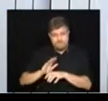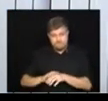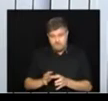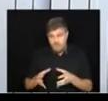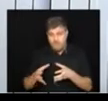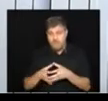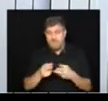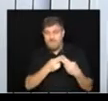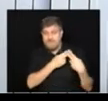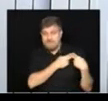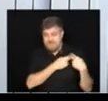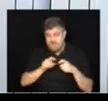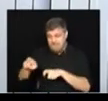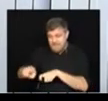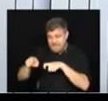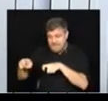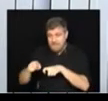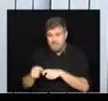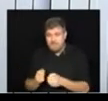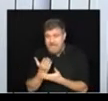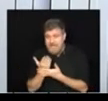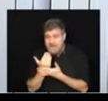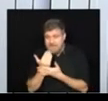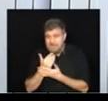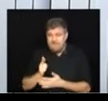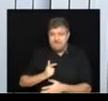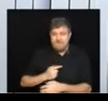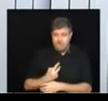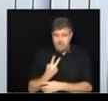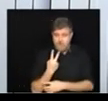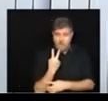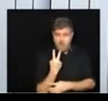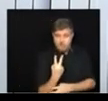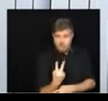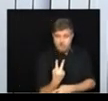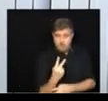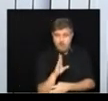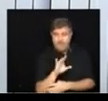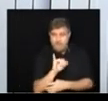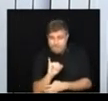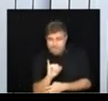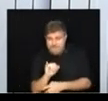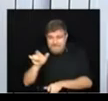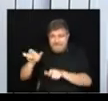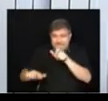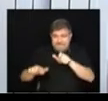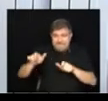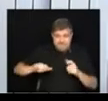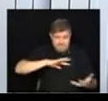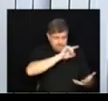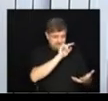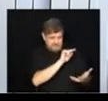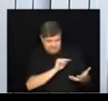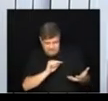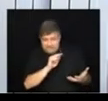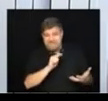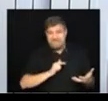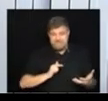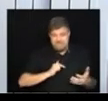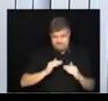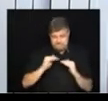Alimentação e Agricultura, estima que um total de 2 bilhões de pessoas em todo o mundo têm algum nível